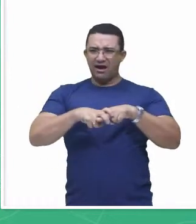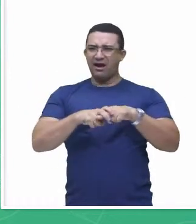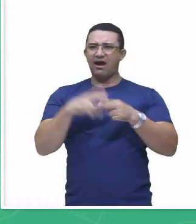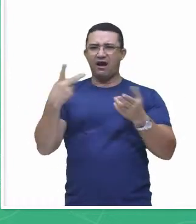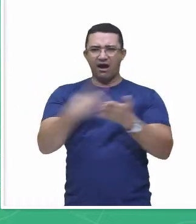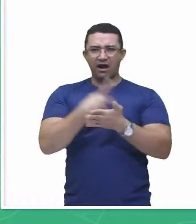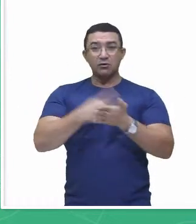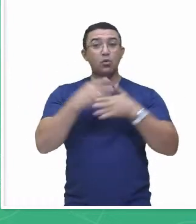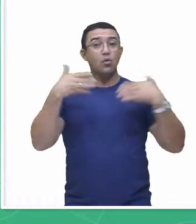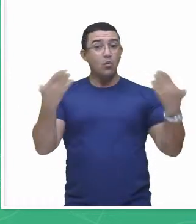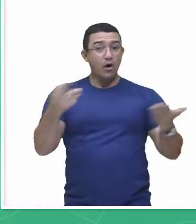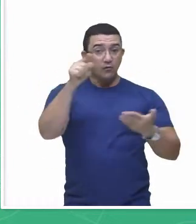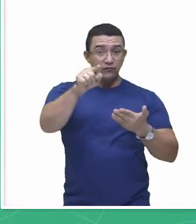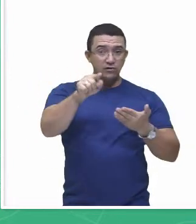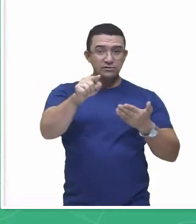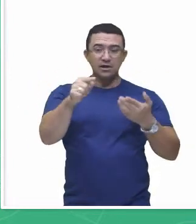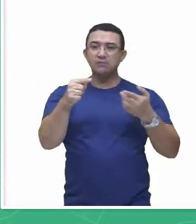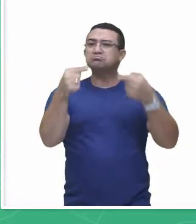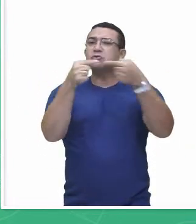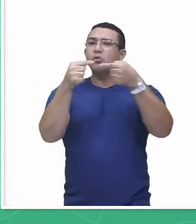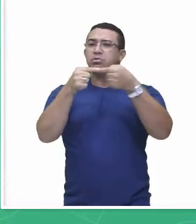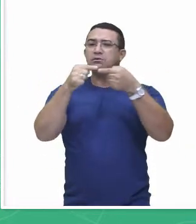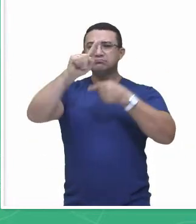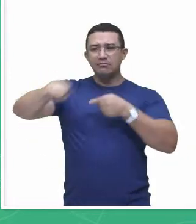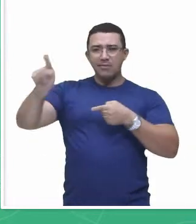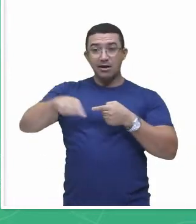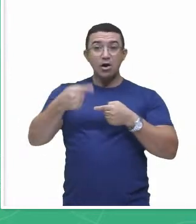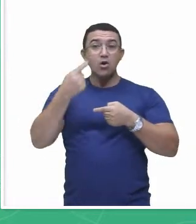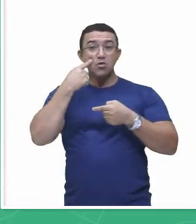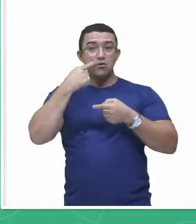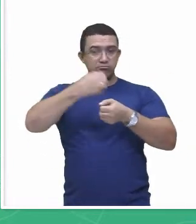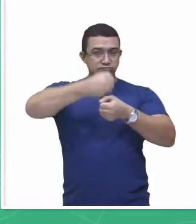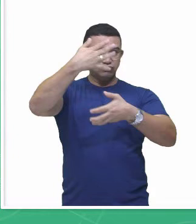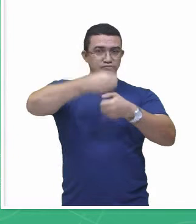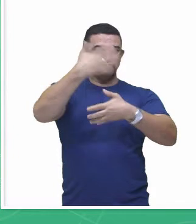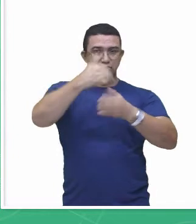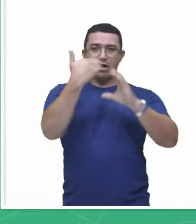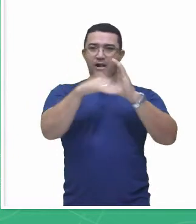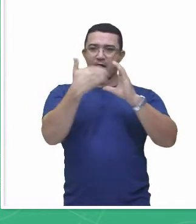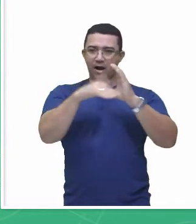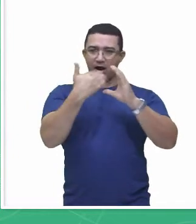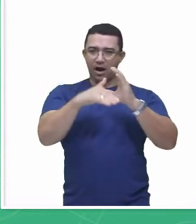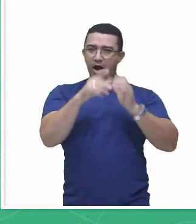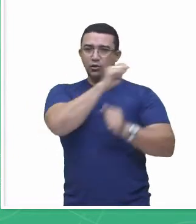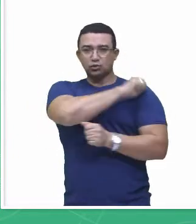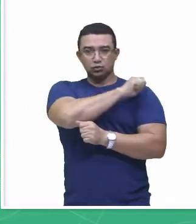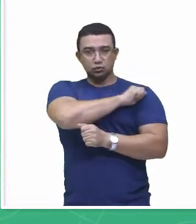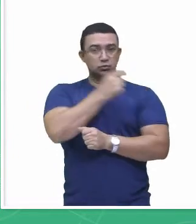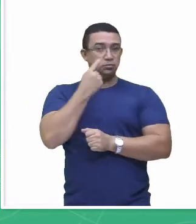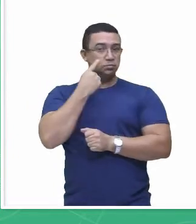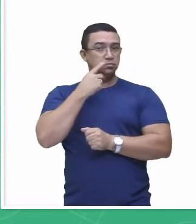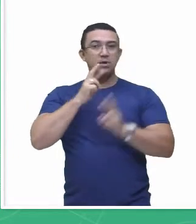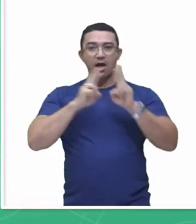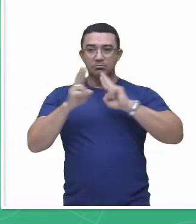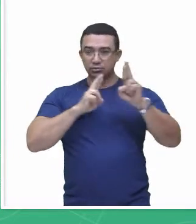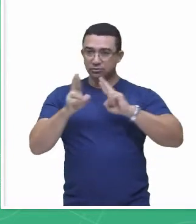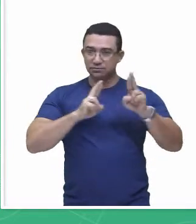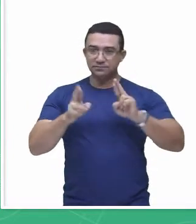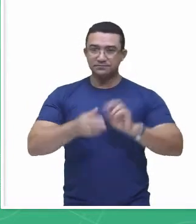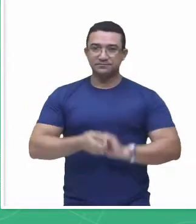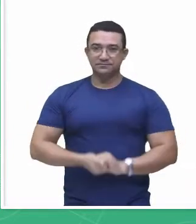alternativa vocês apostam? Vamos verificar o que os alunos estão colocando aí como resposta para essa